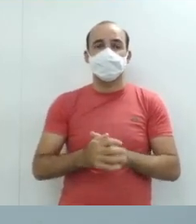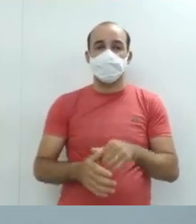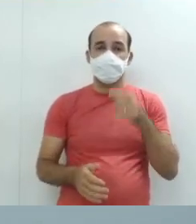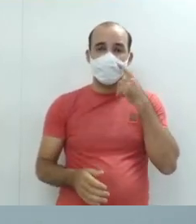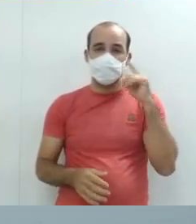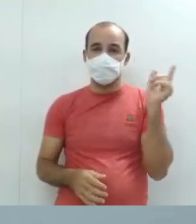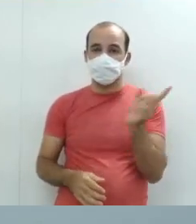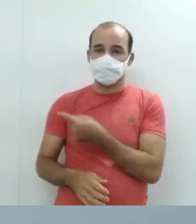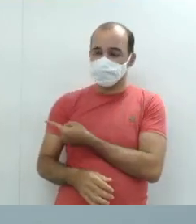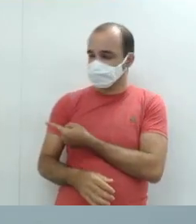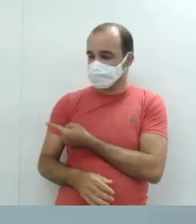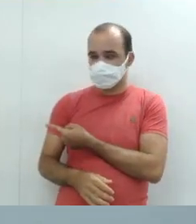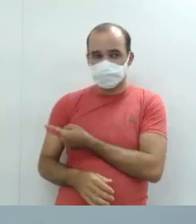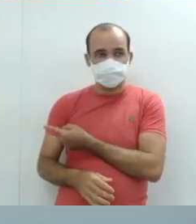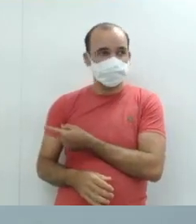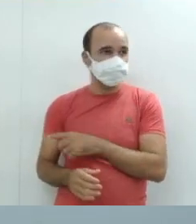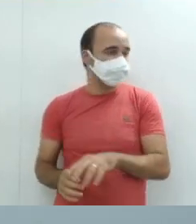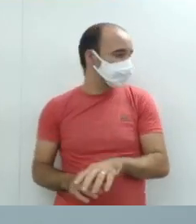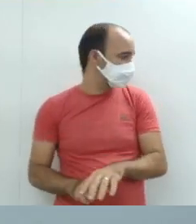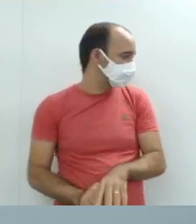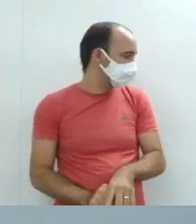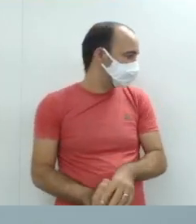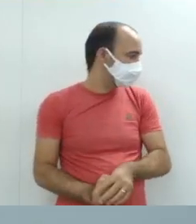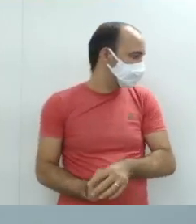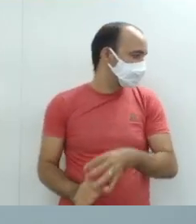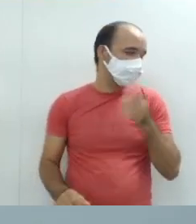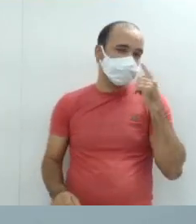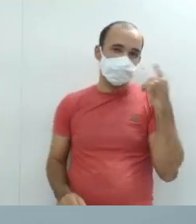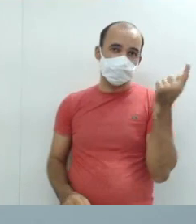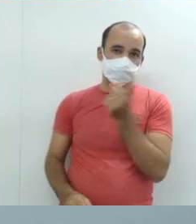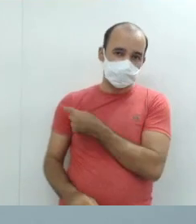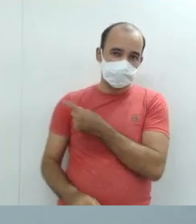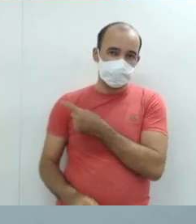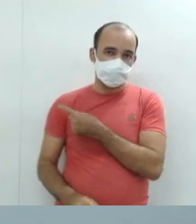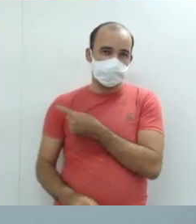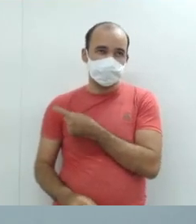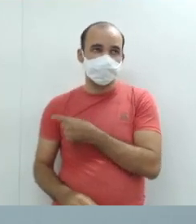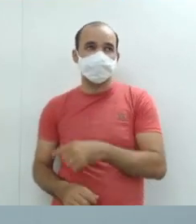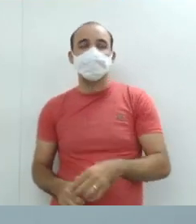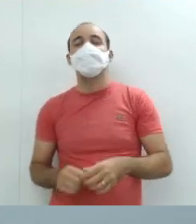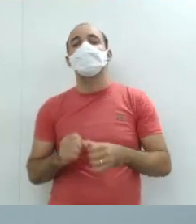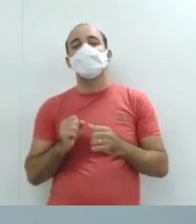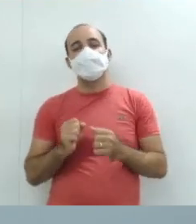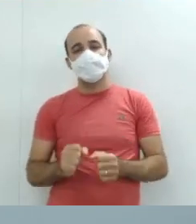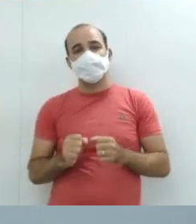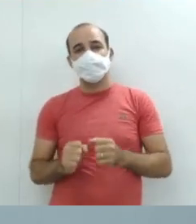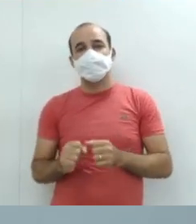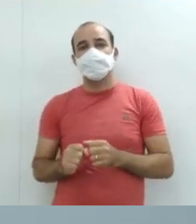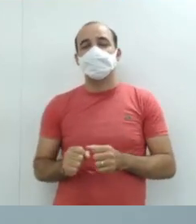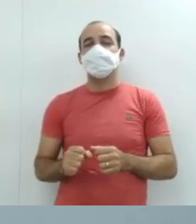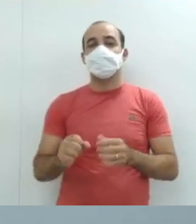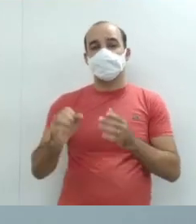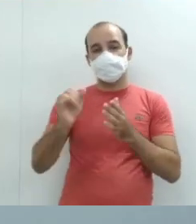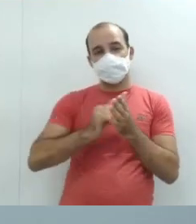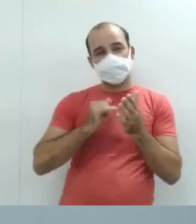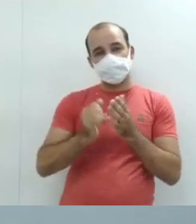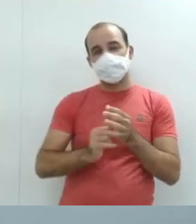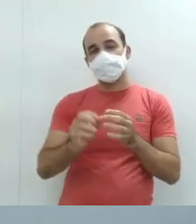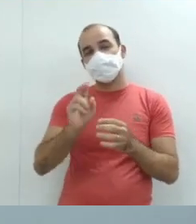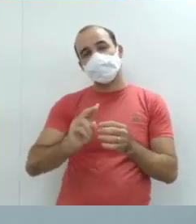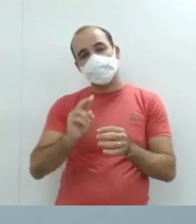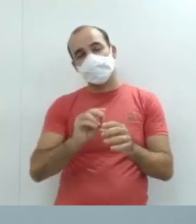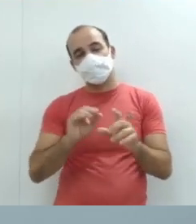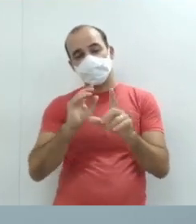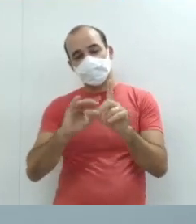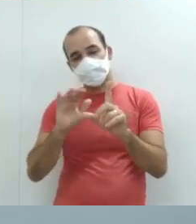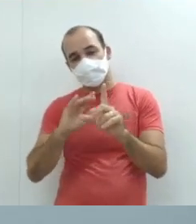aqui. Aqui, ó. Pronto, aqui, ó, o QR Code, ó. Tá vendo? Você pega o seu telefone, aponta a câmera para esse QR